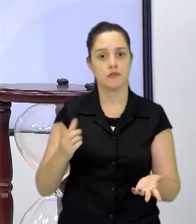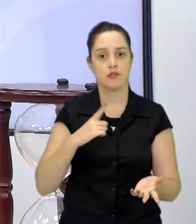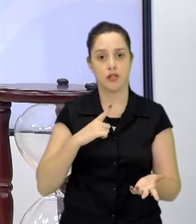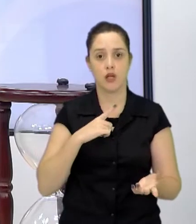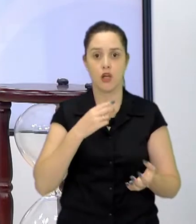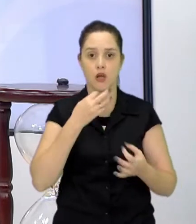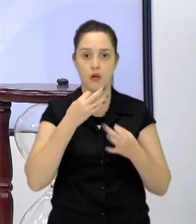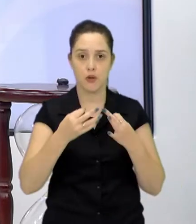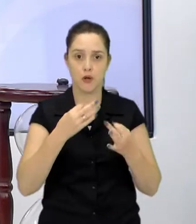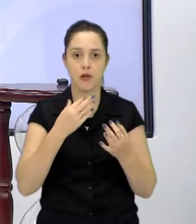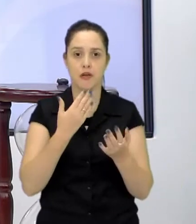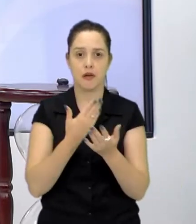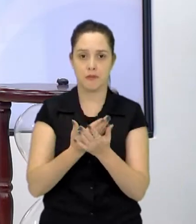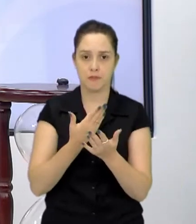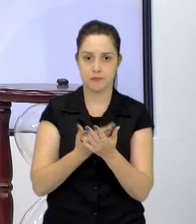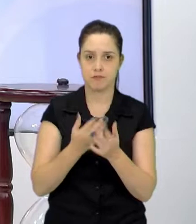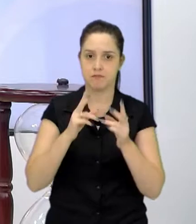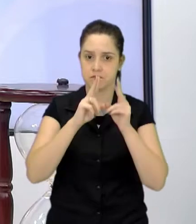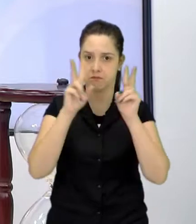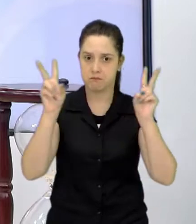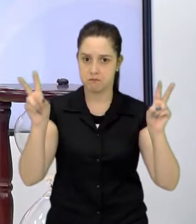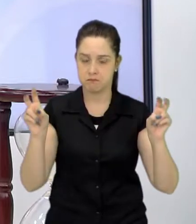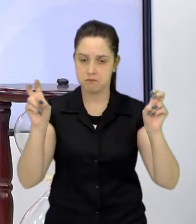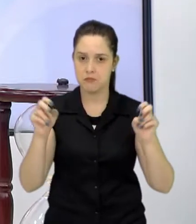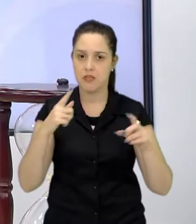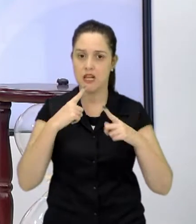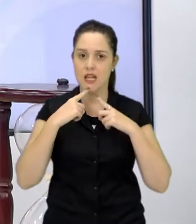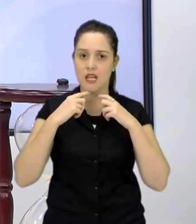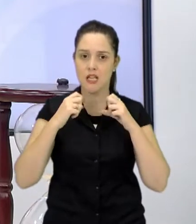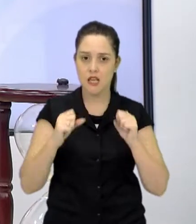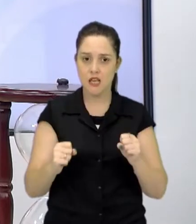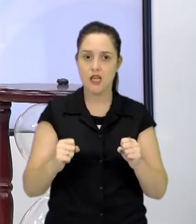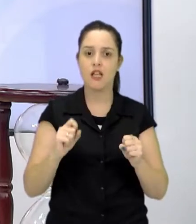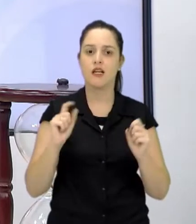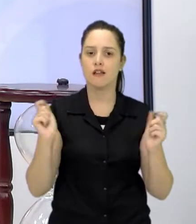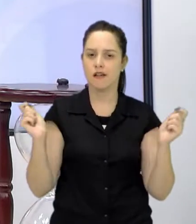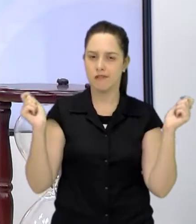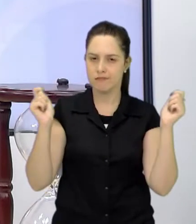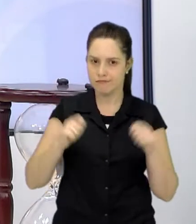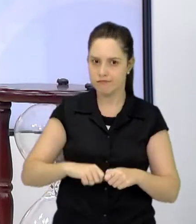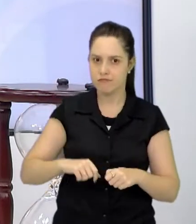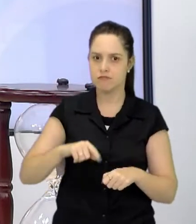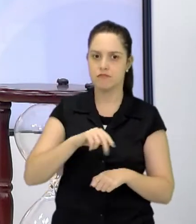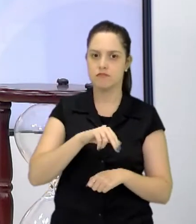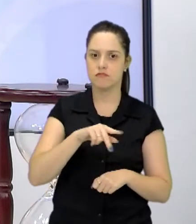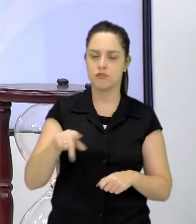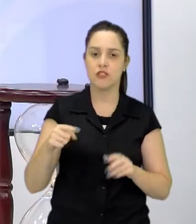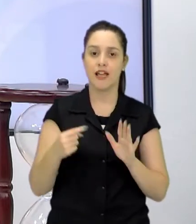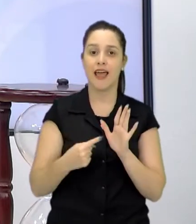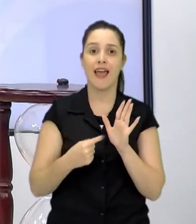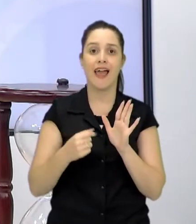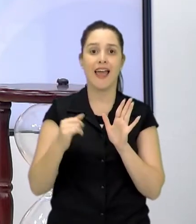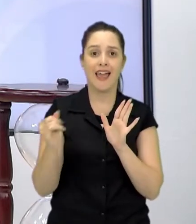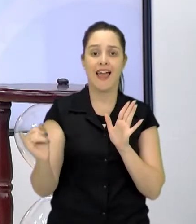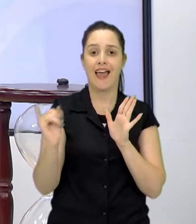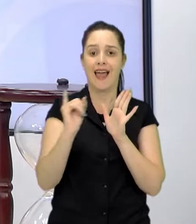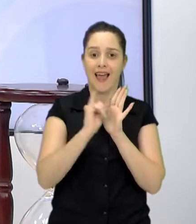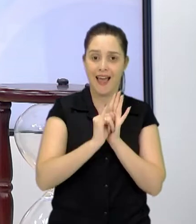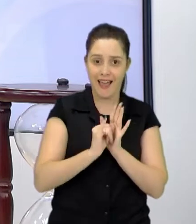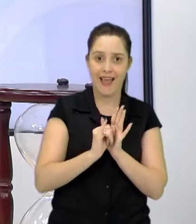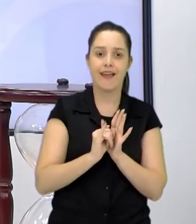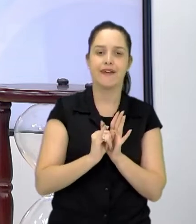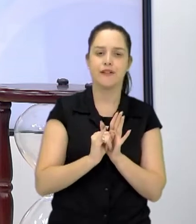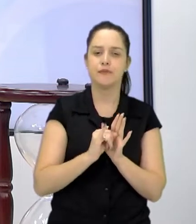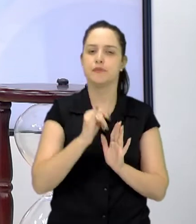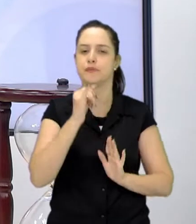aí nas aulas, né, sobre o preconceito linguístico, que a gente está falando exatamente sobre isso, sobre as identidades, né? Então, eu sempre dou